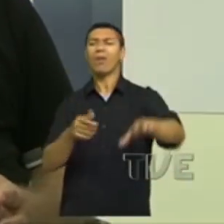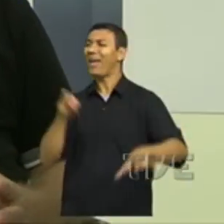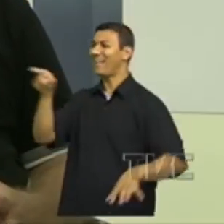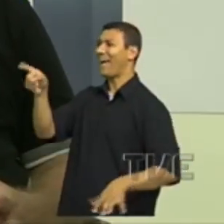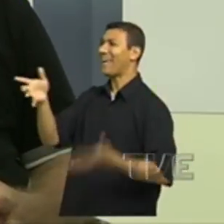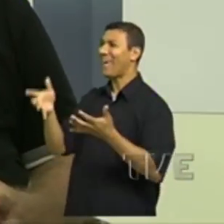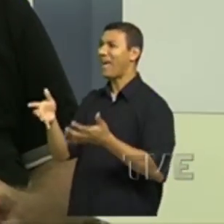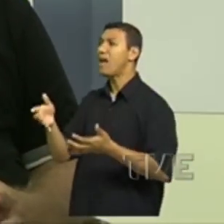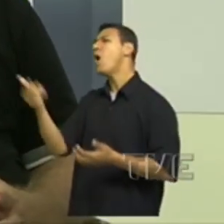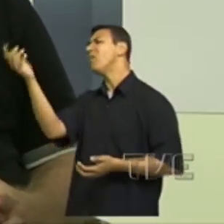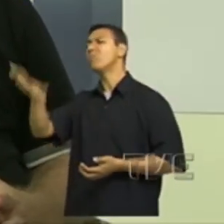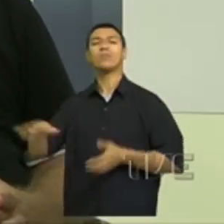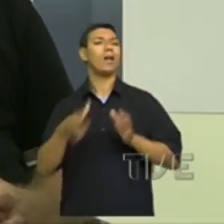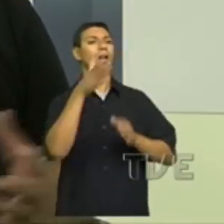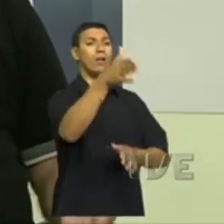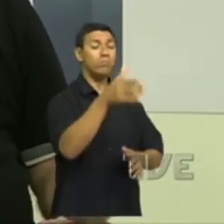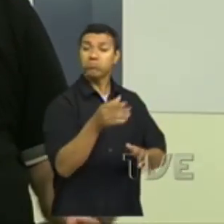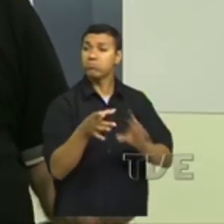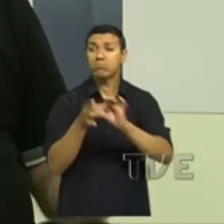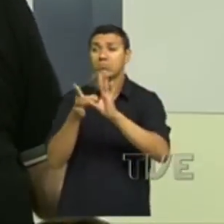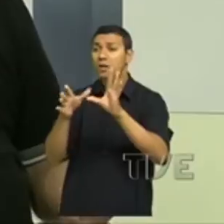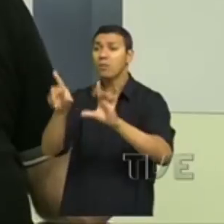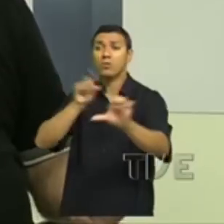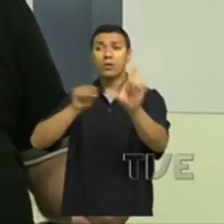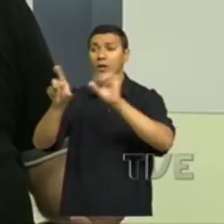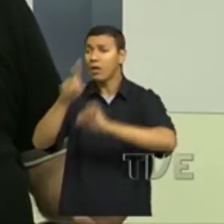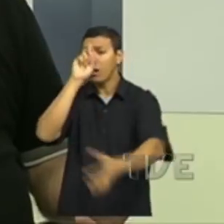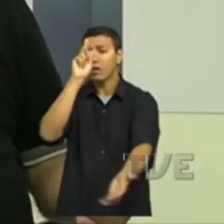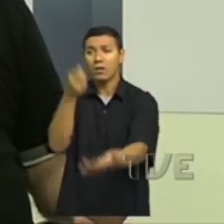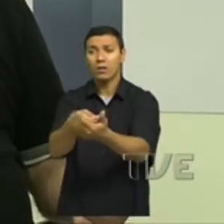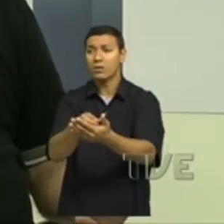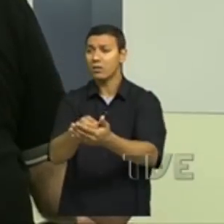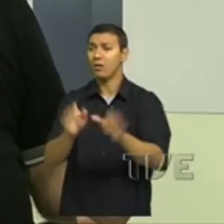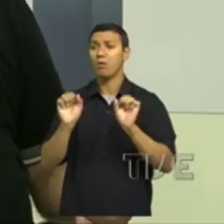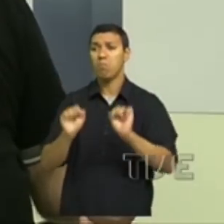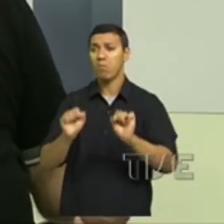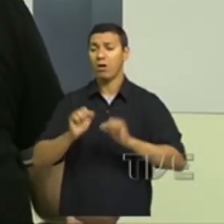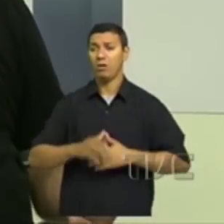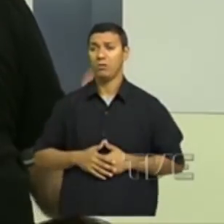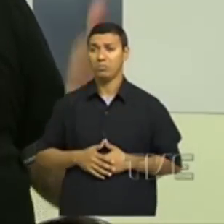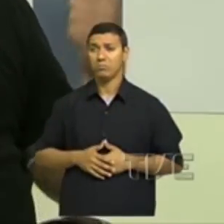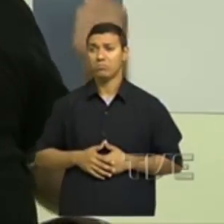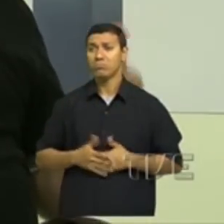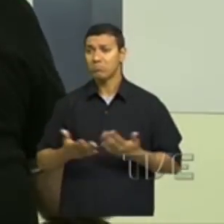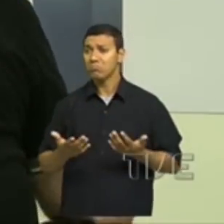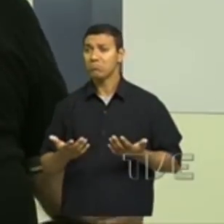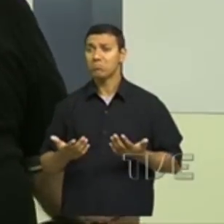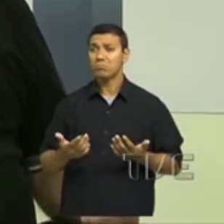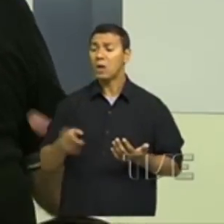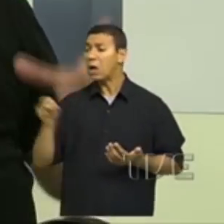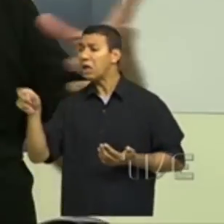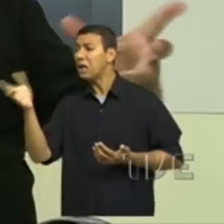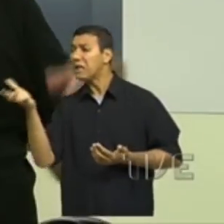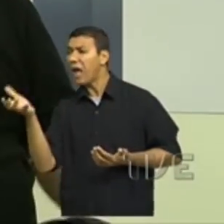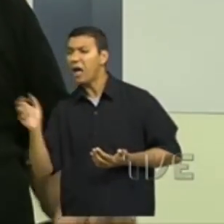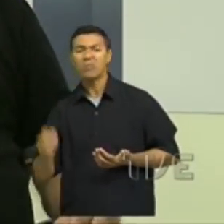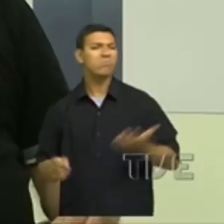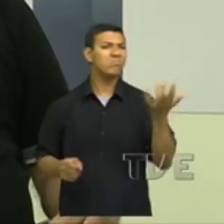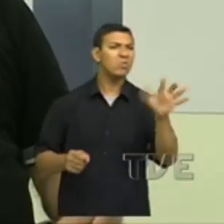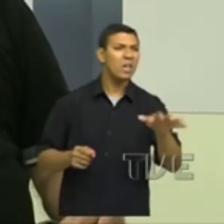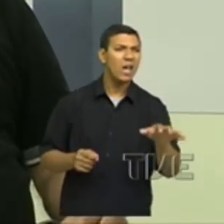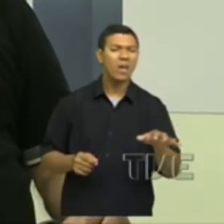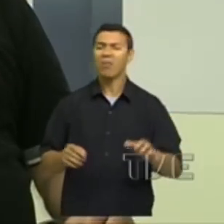tem acessibilidade. E tendo acessibilidade, tu pode escolher, esse eu quero ir, esse eu não quero ir, esse título